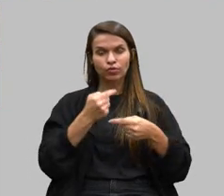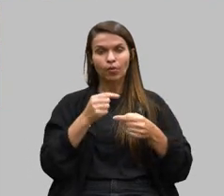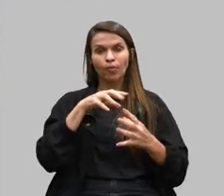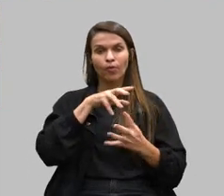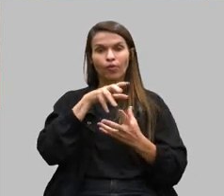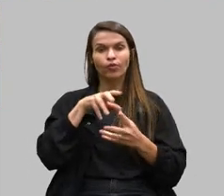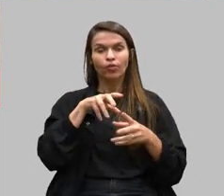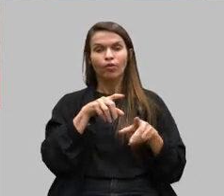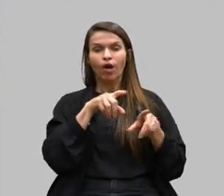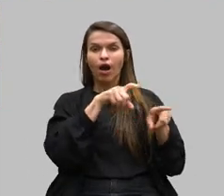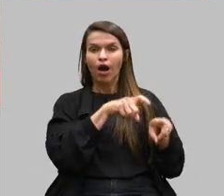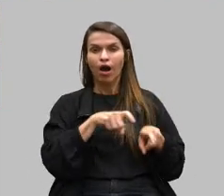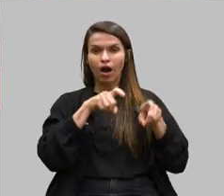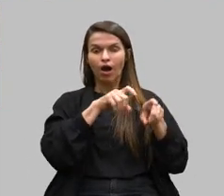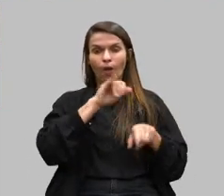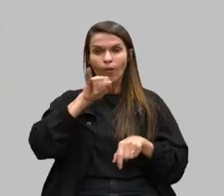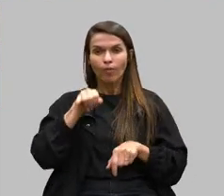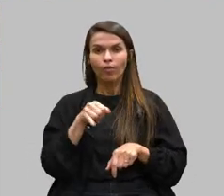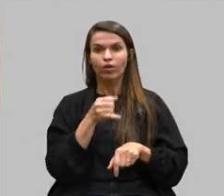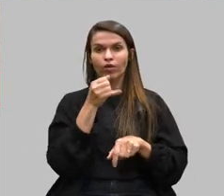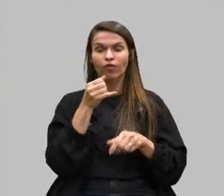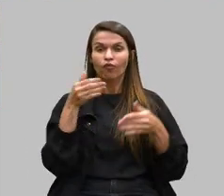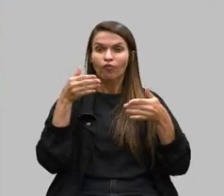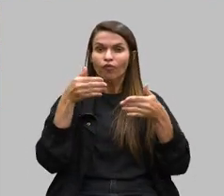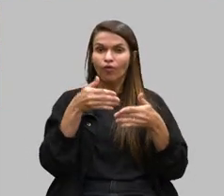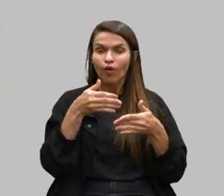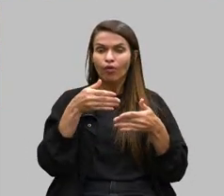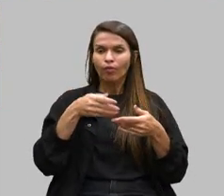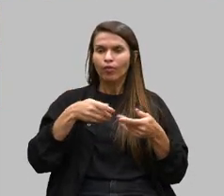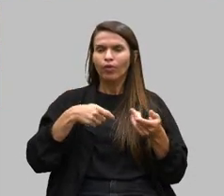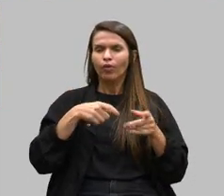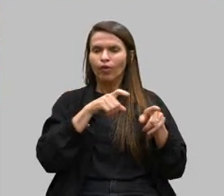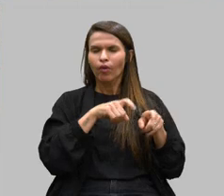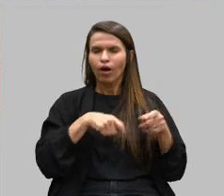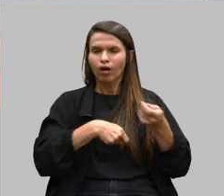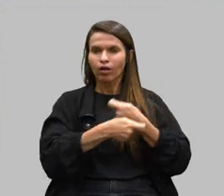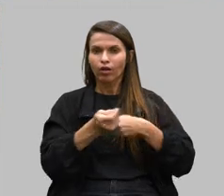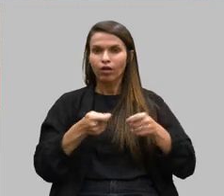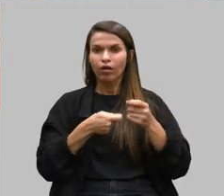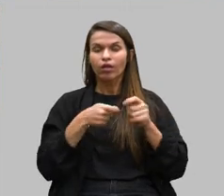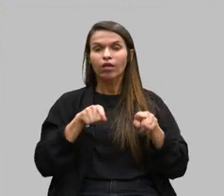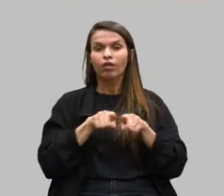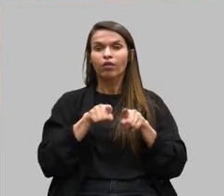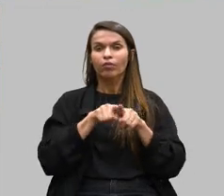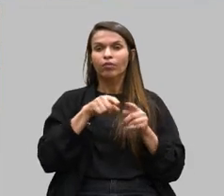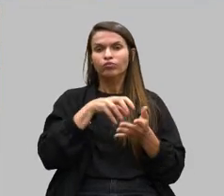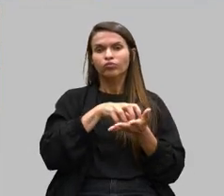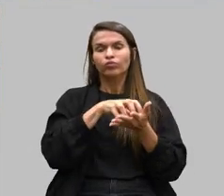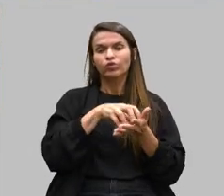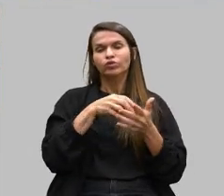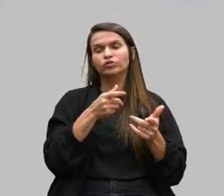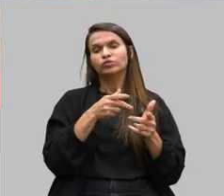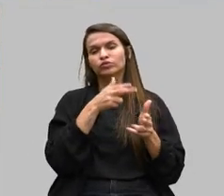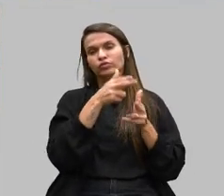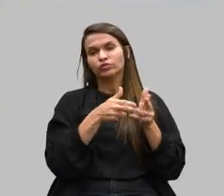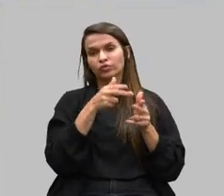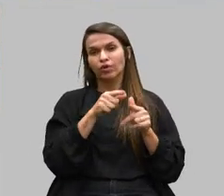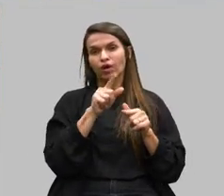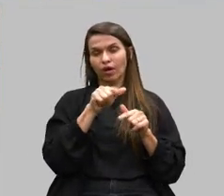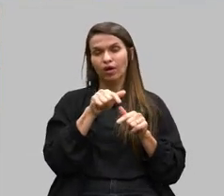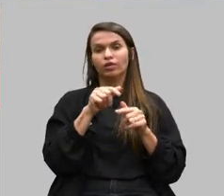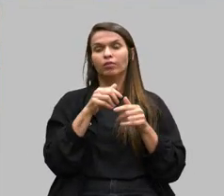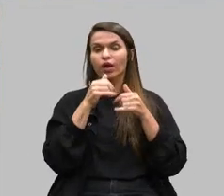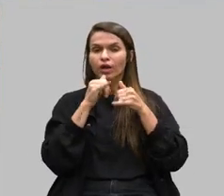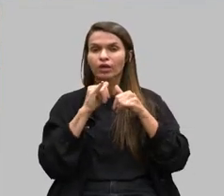oportunidades aqui e gargalos pro agronegócio a questão de infraestrutura e transporte foi uma delas assim como foi também energia